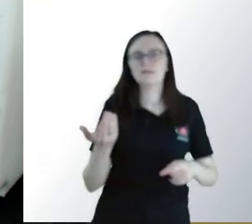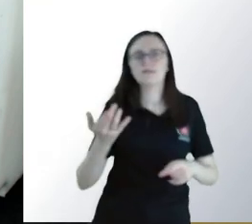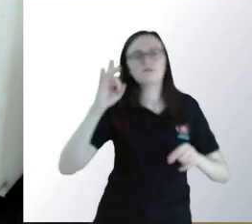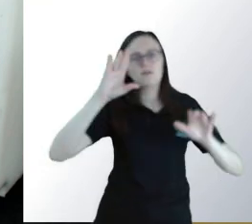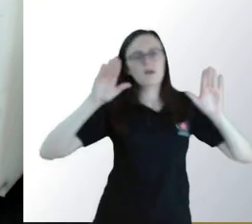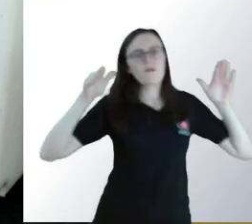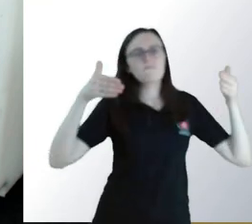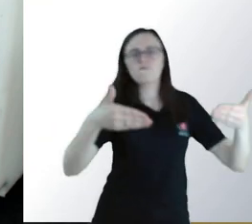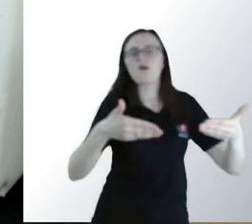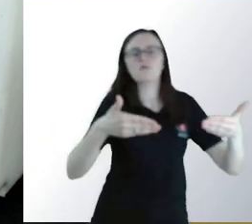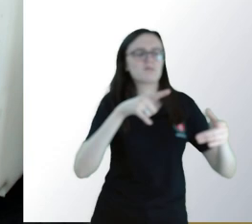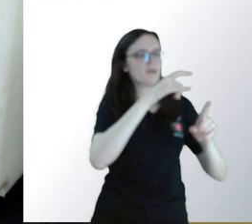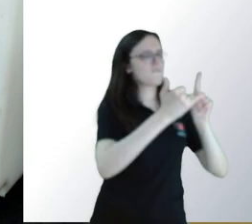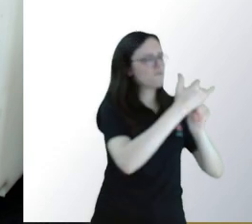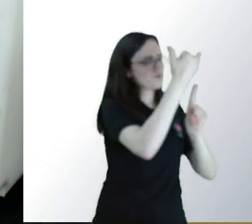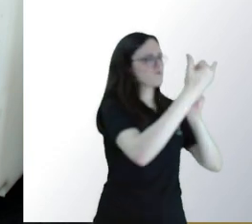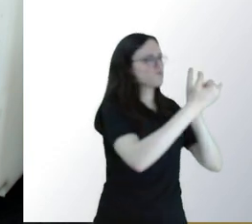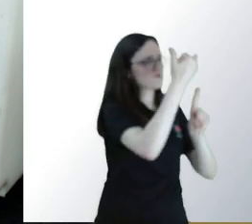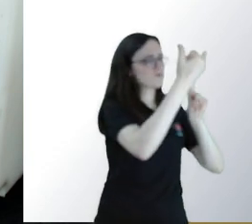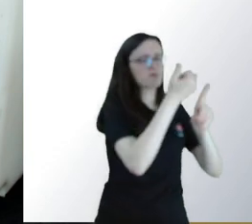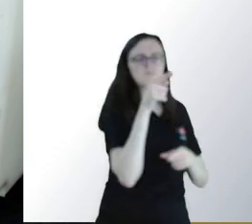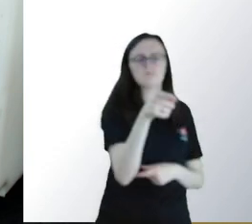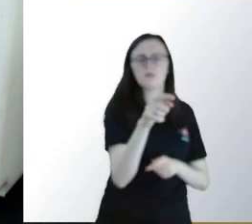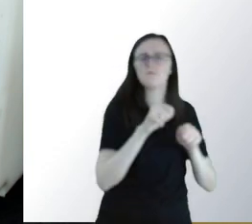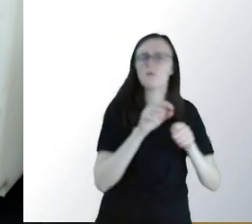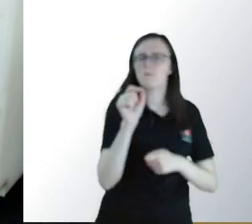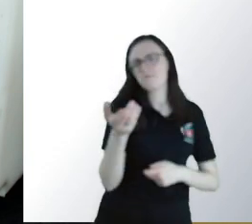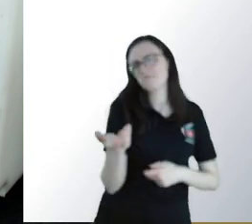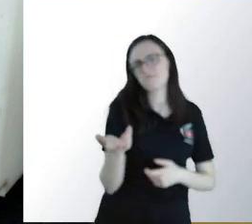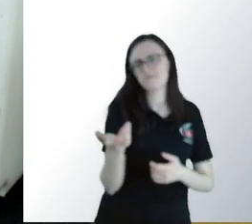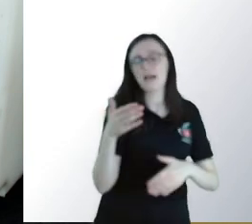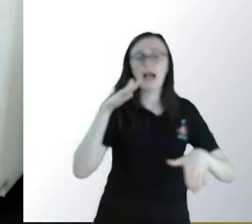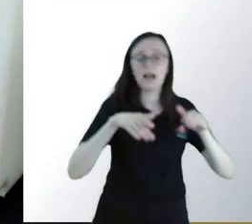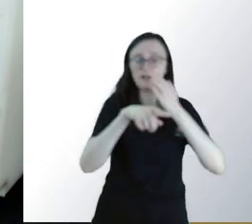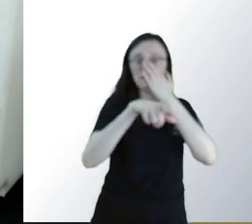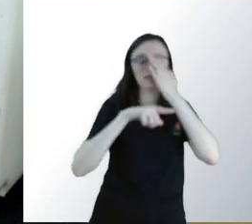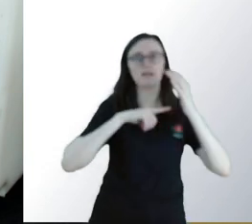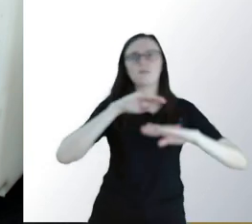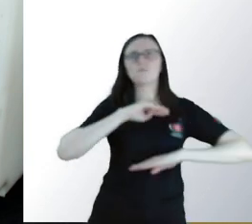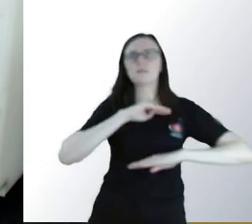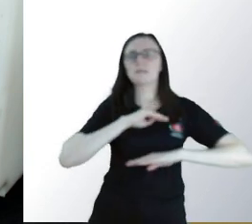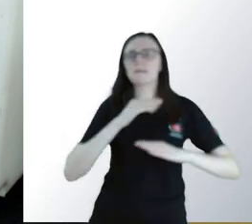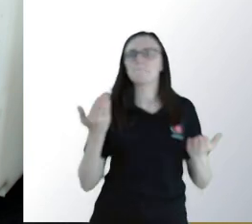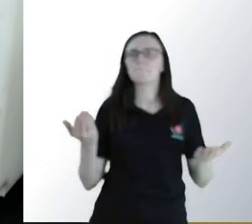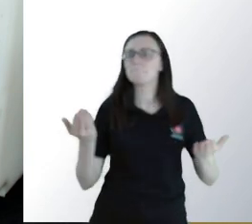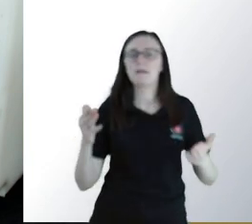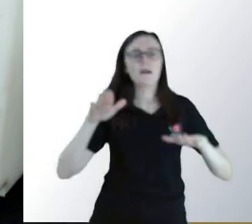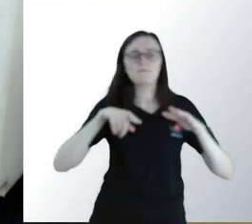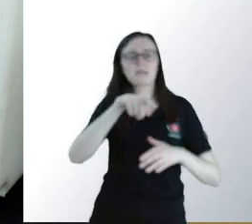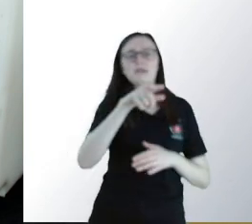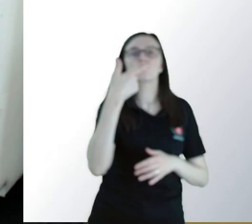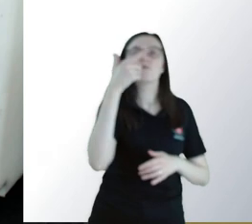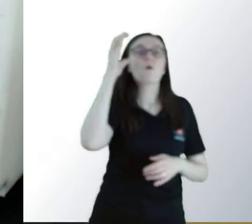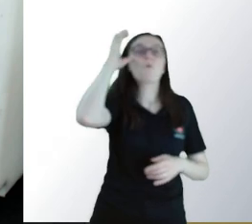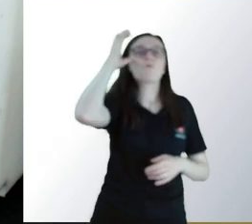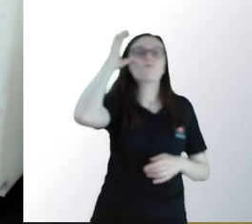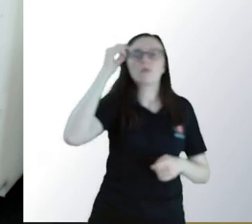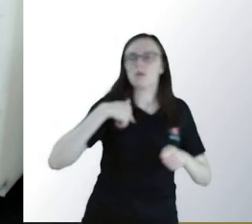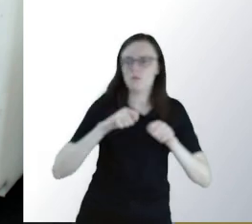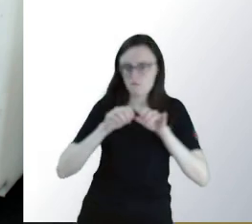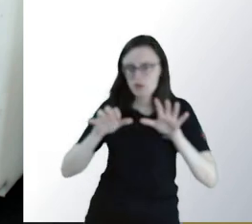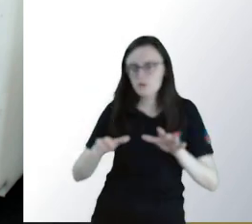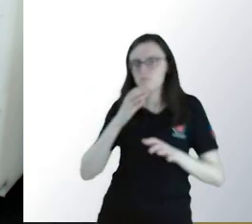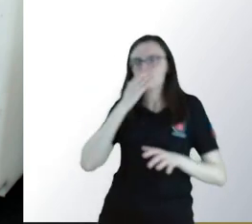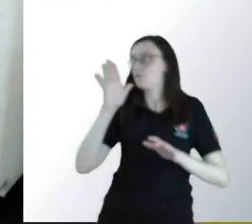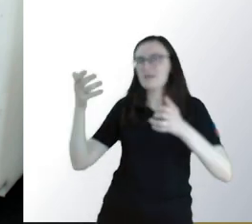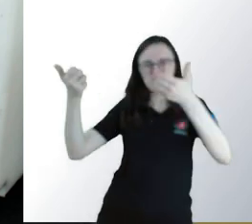a oitiva da vítima e os encaminhamentos e esse adolescente. Às vezes ele está numa situação que nem ele tem consciência do que está fazendo. Como